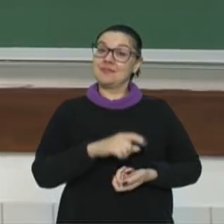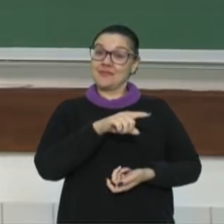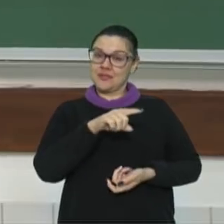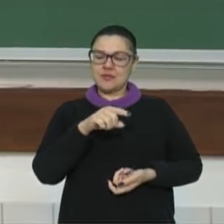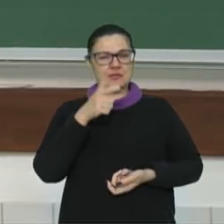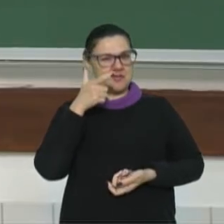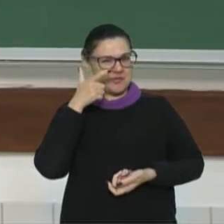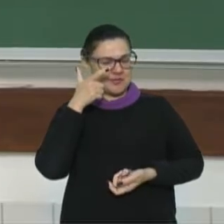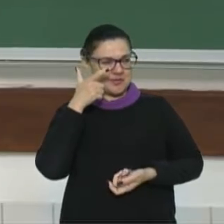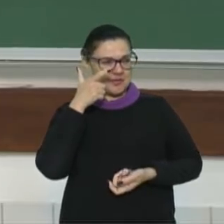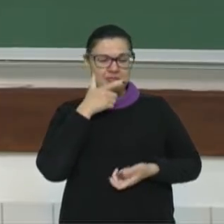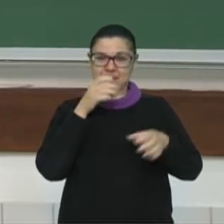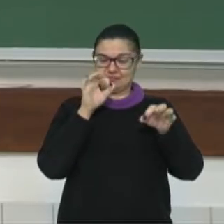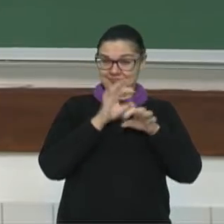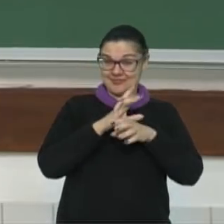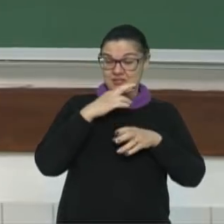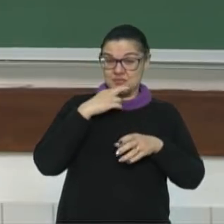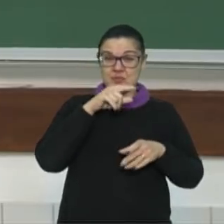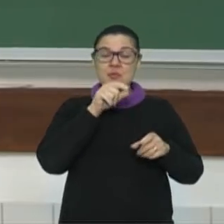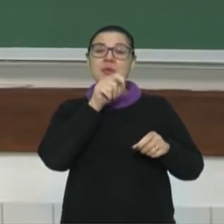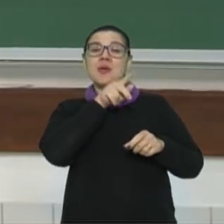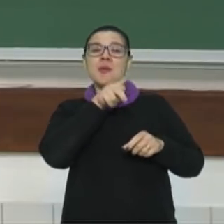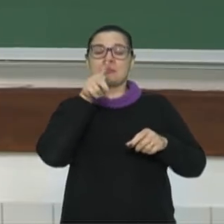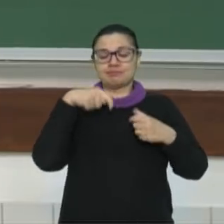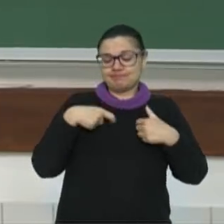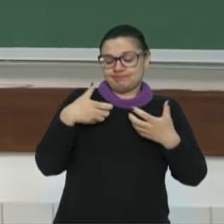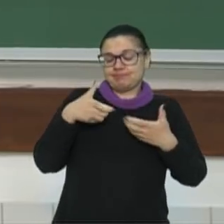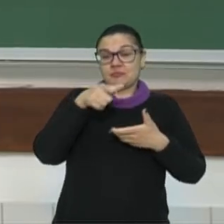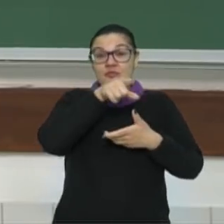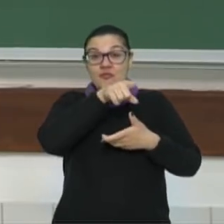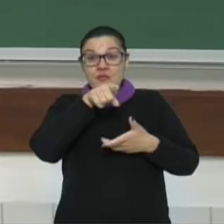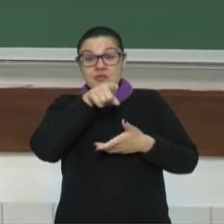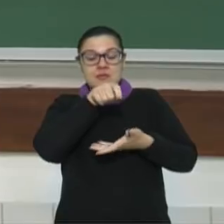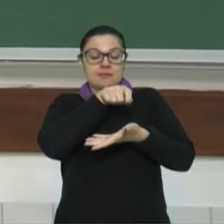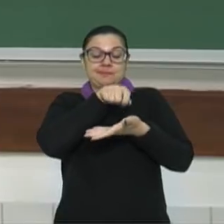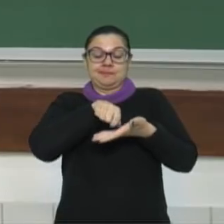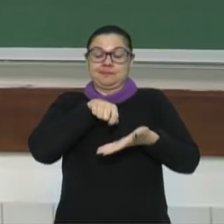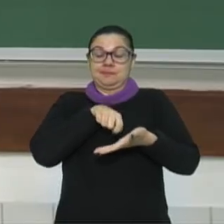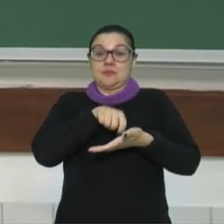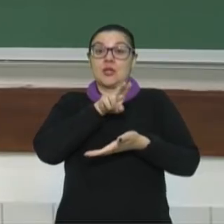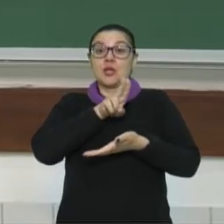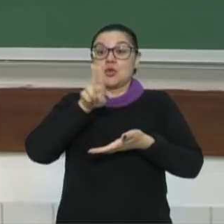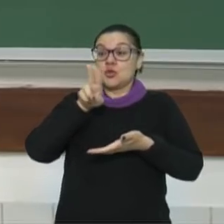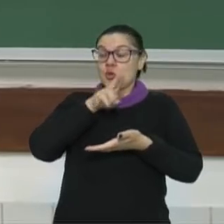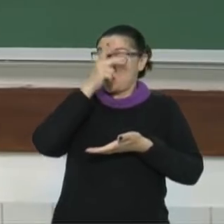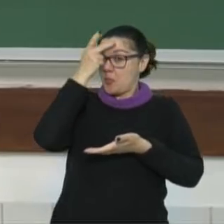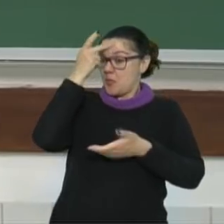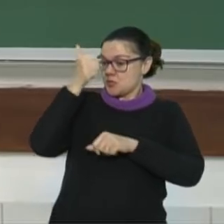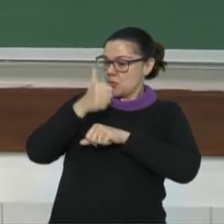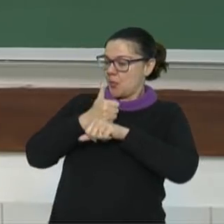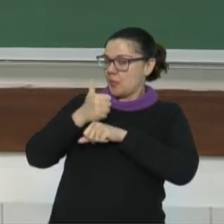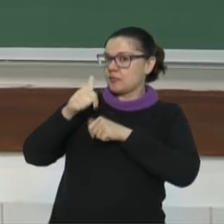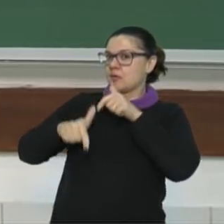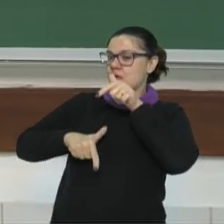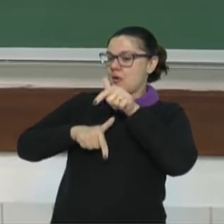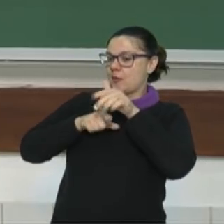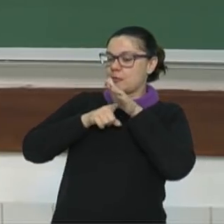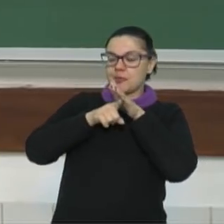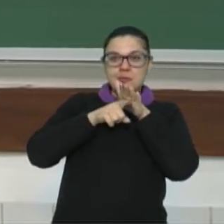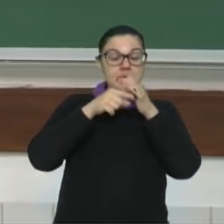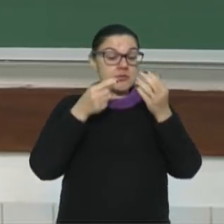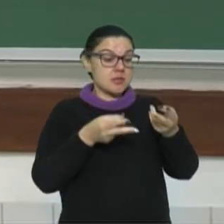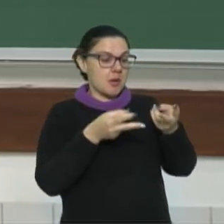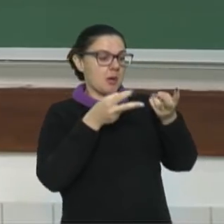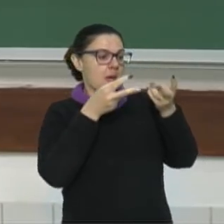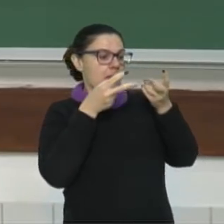Então você conseguiu? O que a professora queria? Que você encontrasse, anotasse pelo menos os nomes dos especialistas, né? Para que você